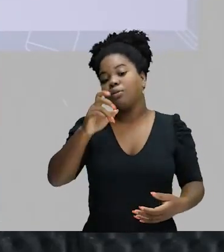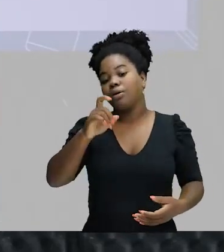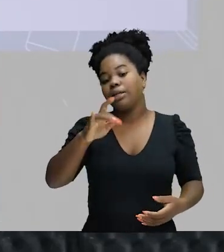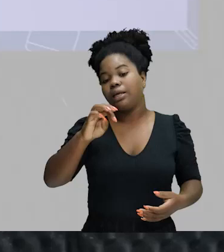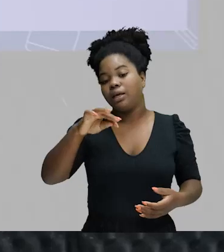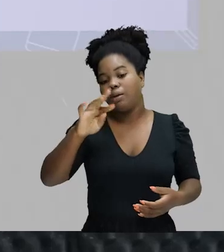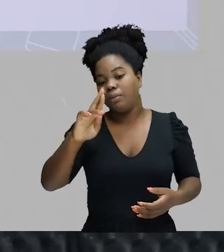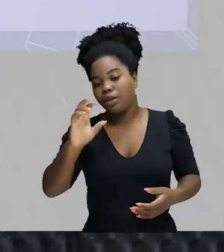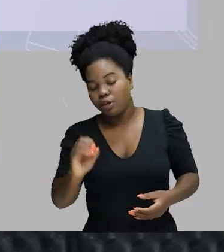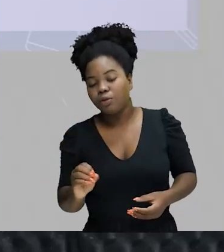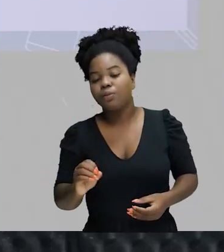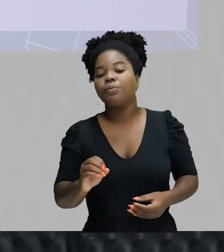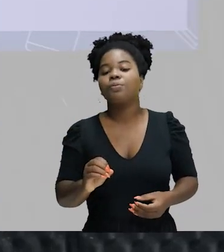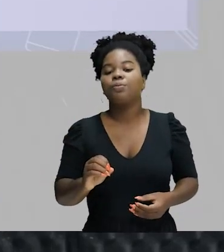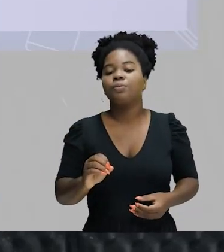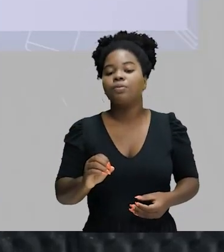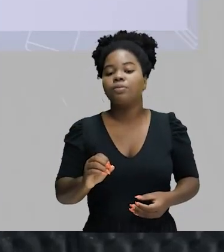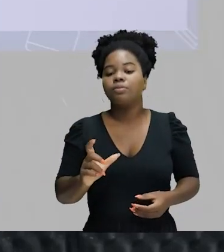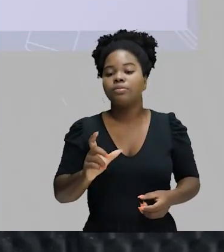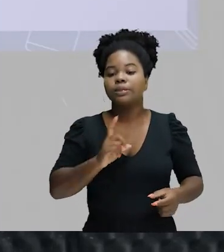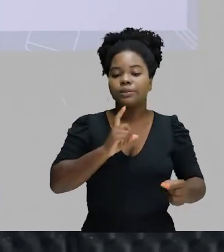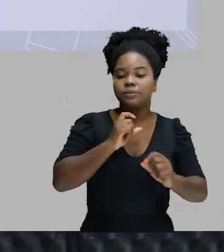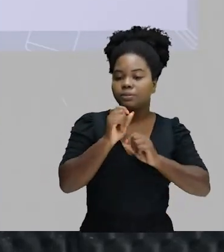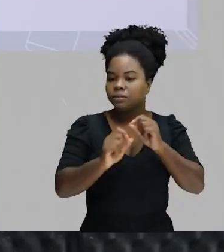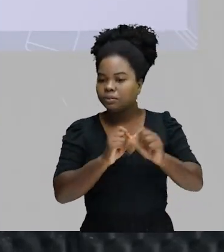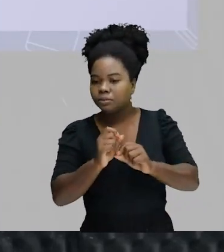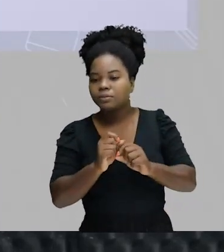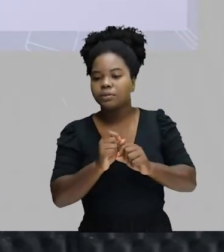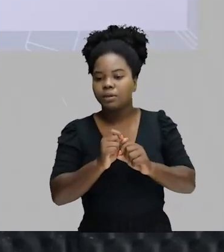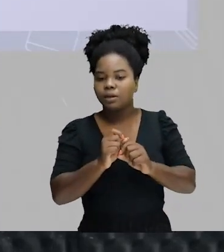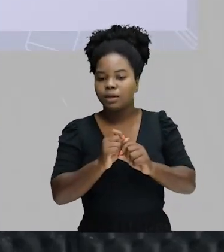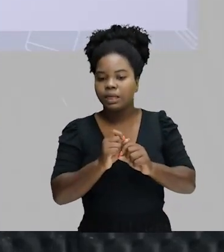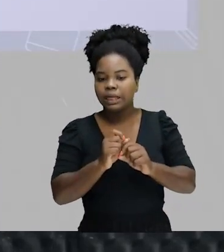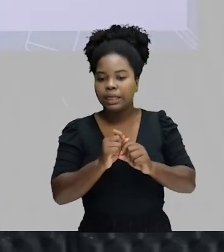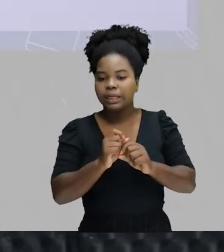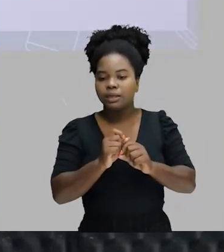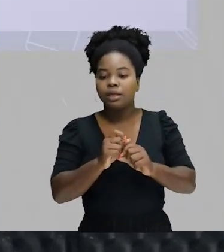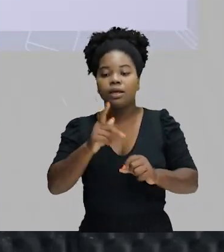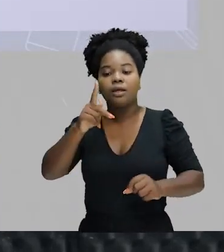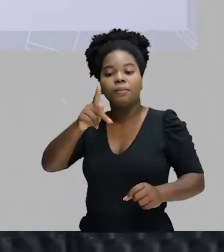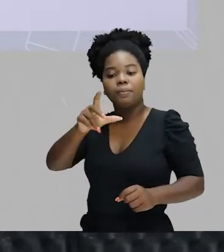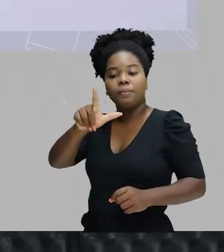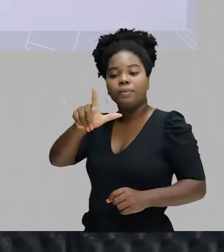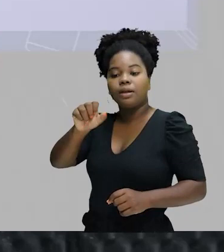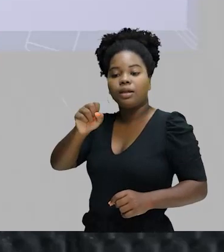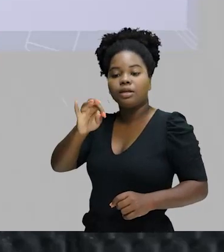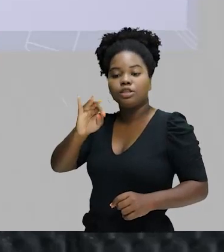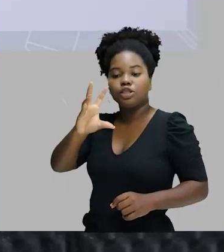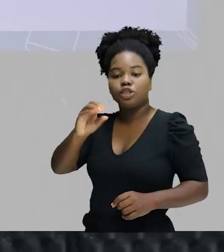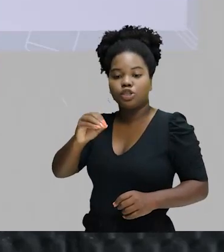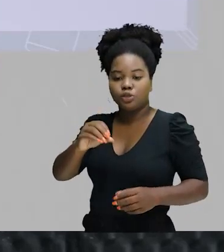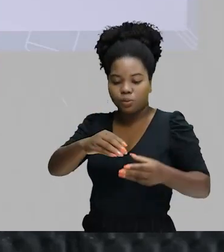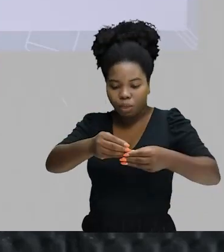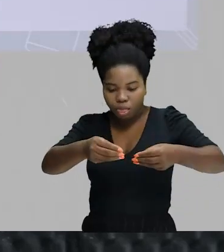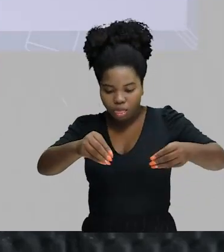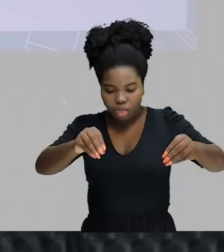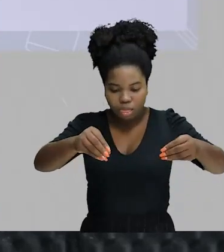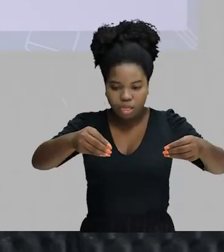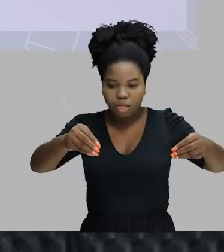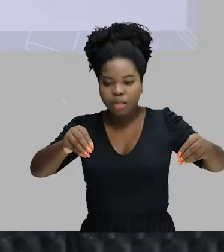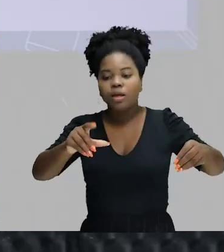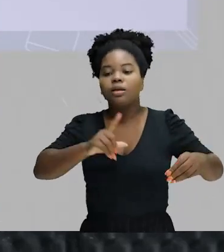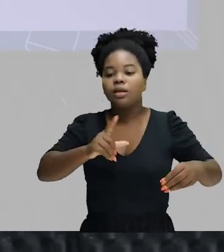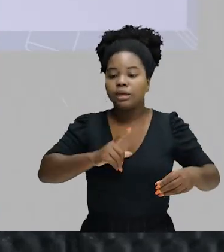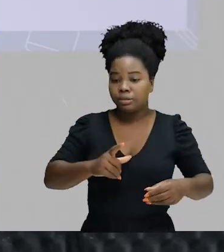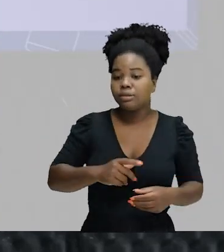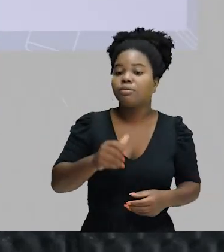já vai fazer esse link com os plásticos. Então, nós temos as folhas, chapas, brinquedos,